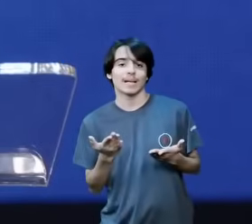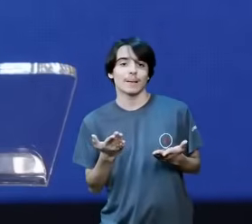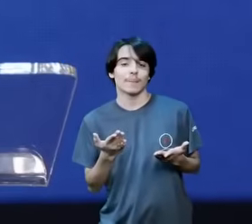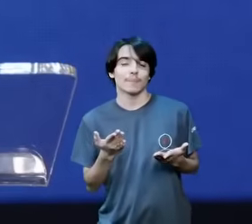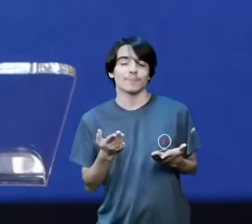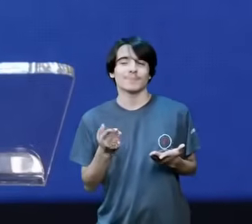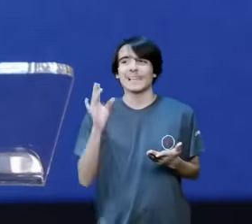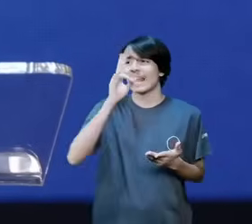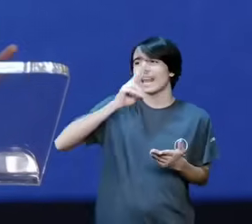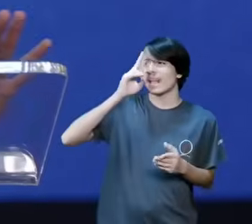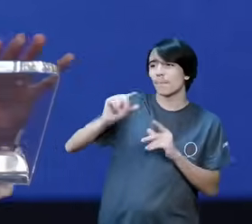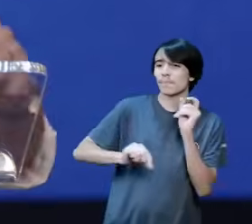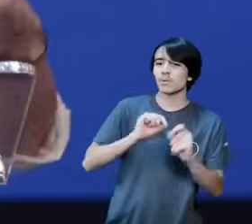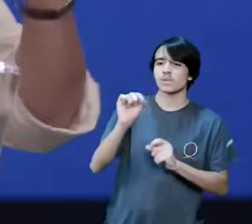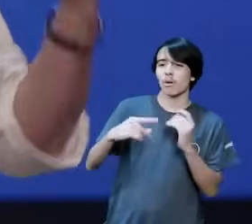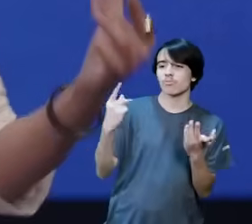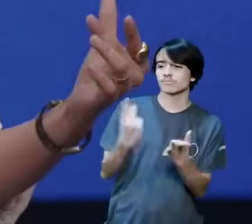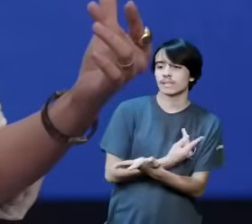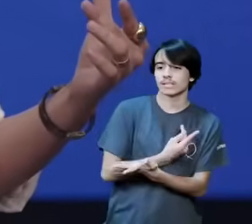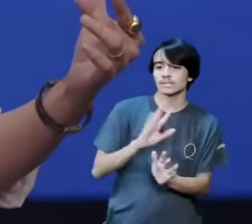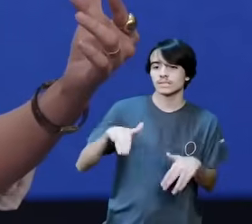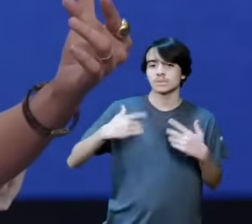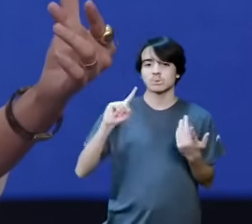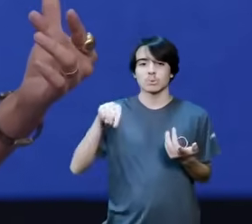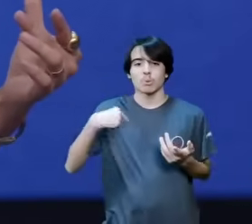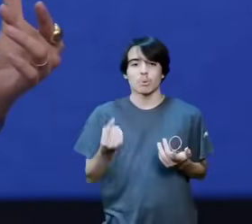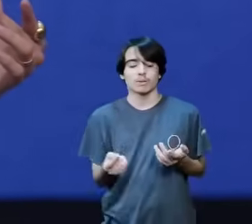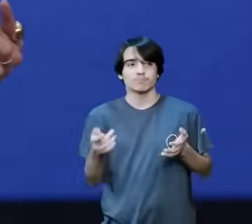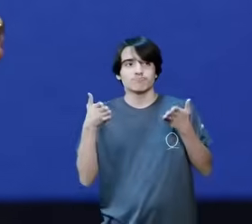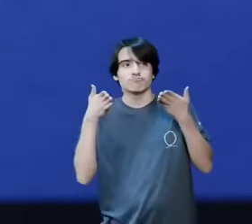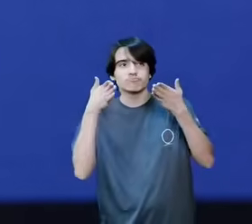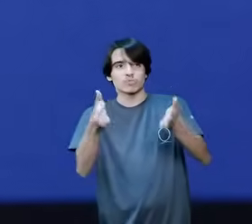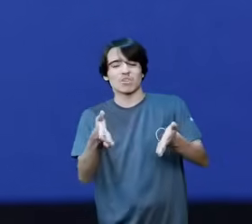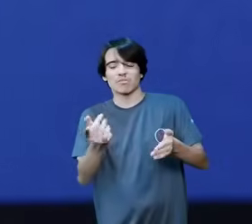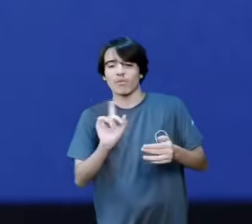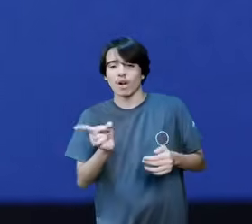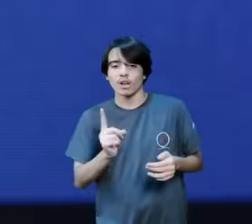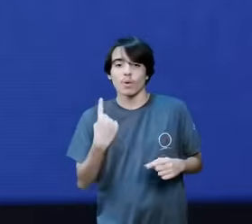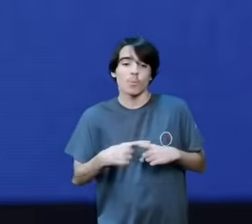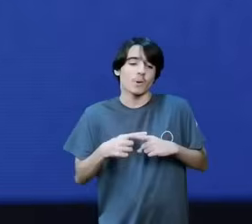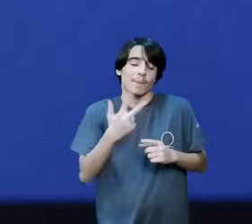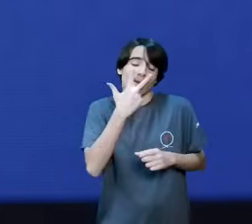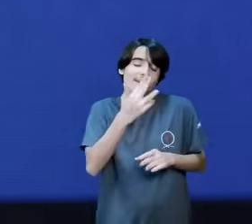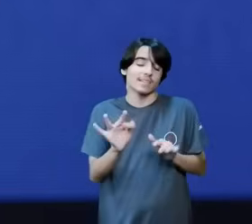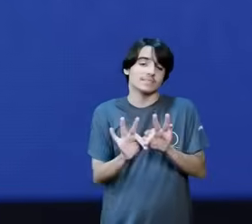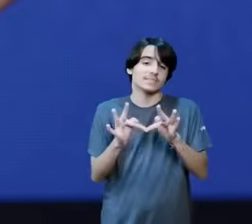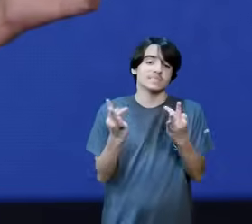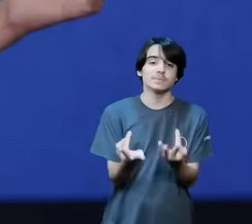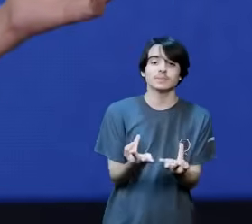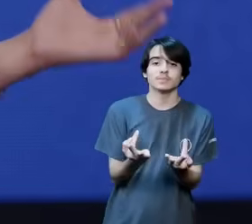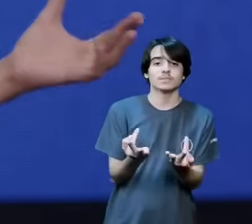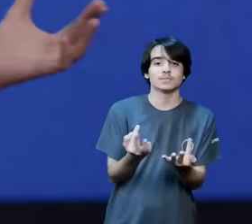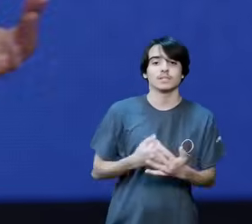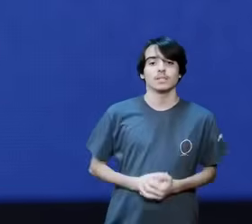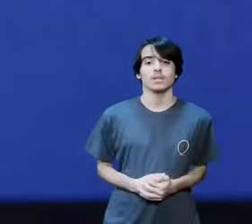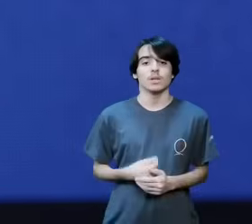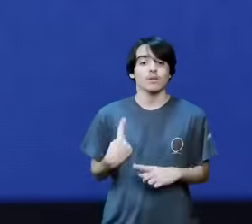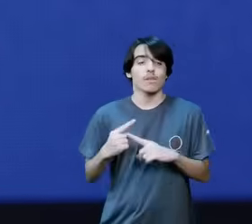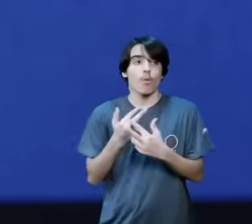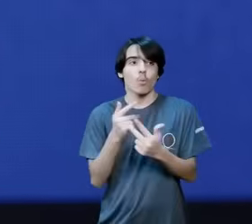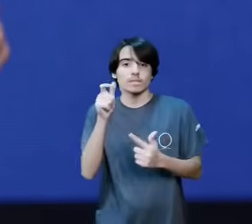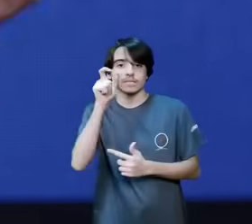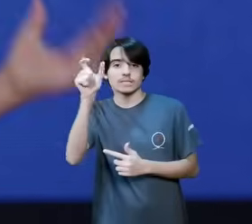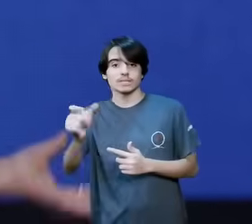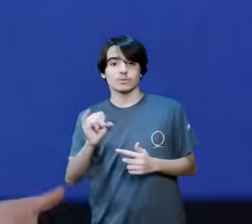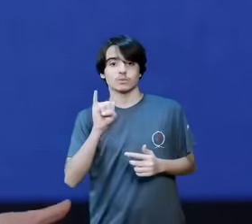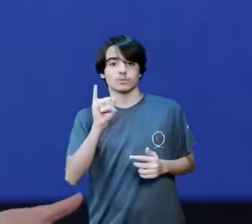ser dito. Então a gente acaba se fechando para uma coisa simples, porque acredita que só pode vir algo que vai ser interessante para a